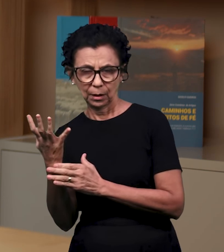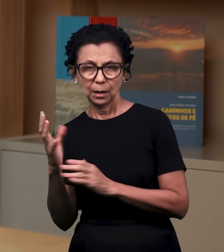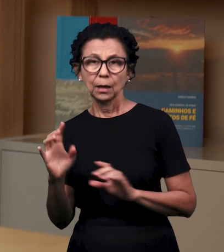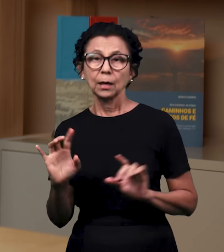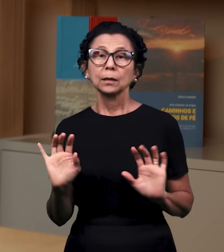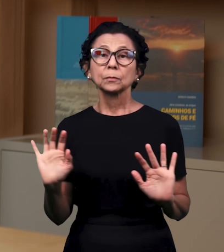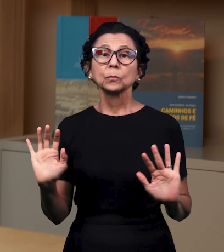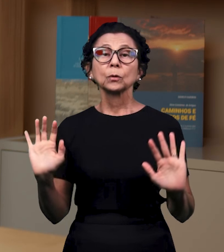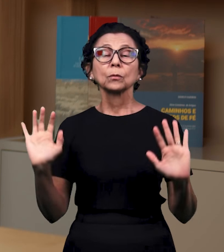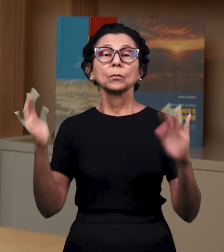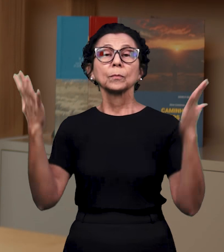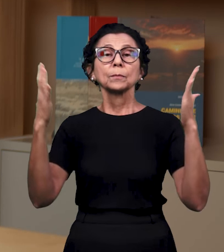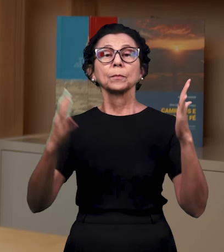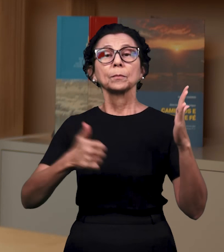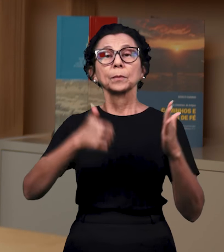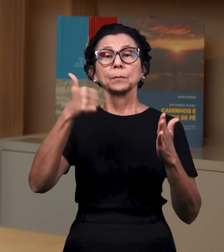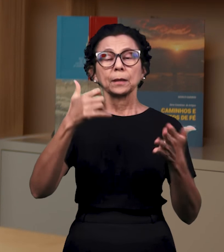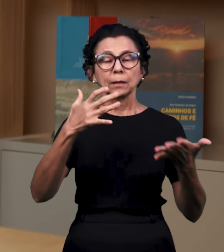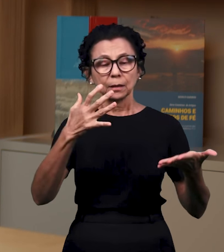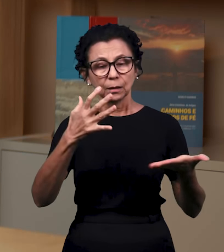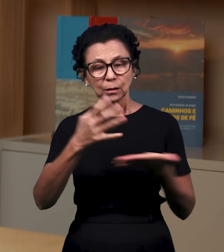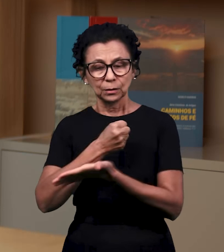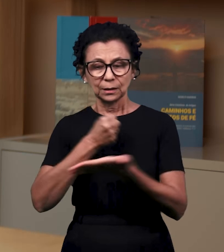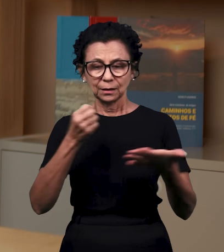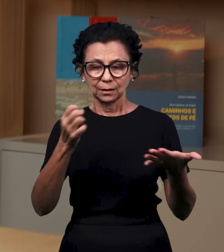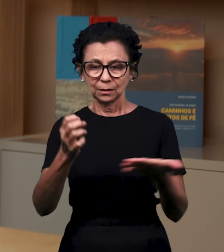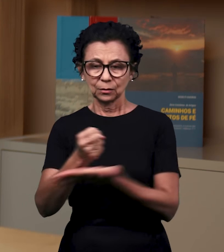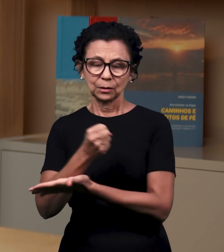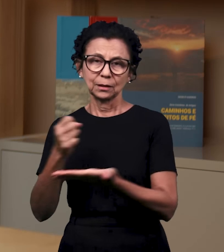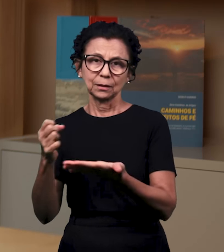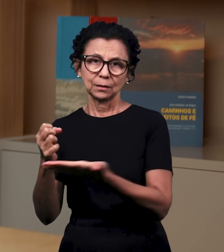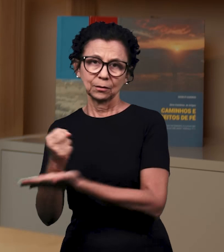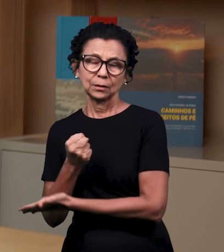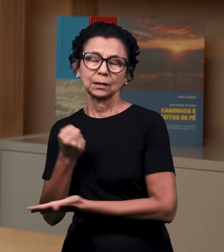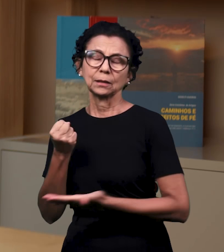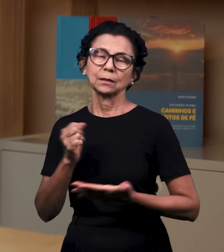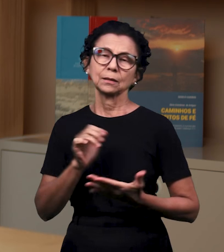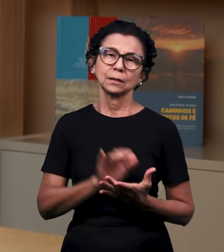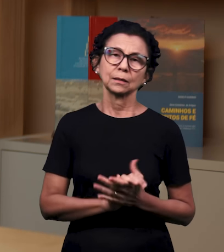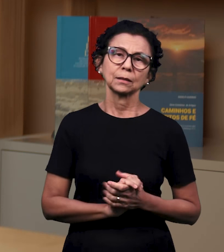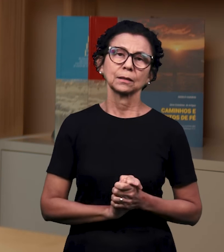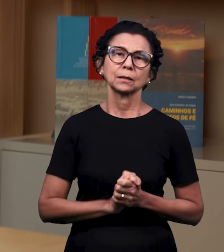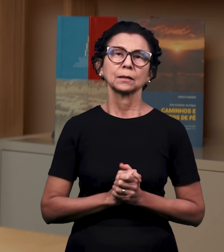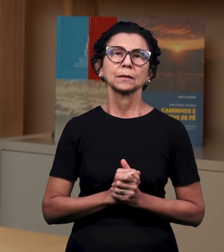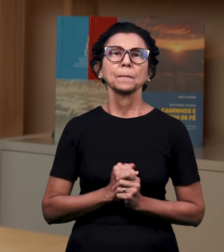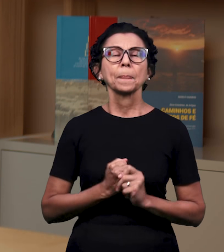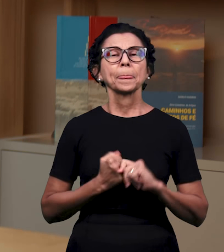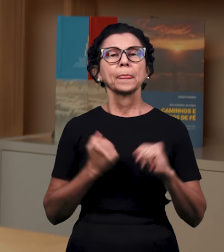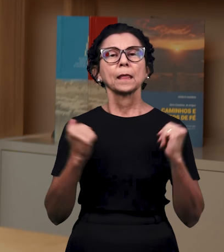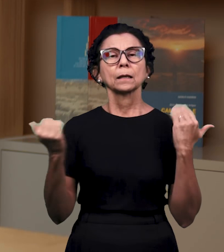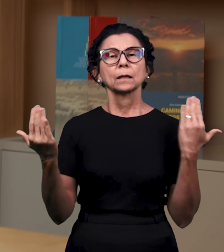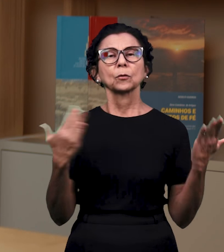da igreja neste mundo que ocorreu após a morte e a ressurreição de Jesus, né? Então a